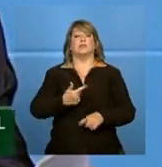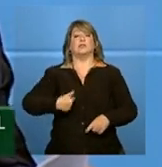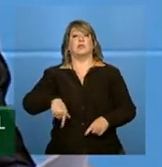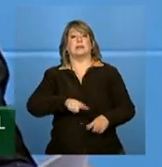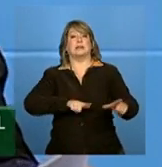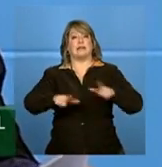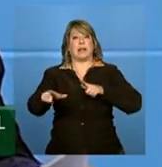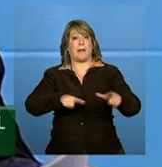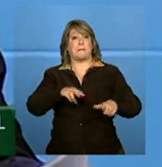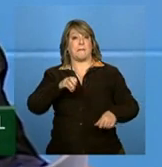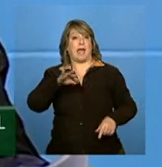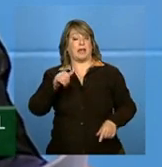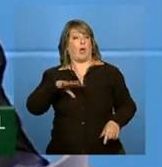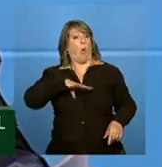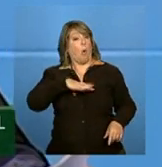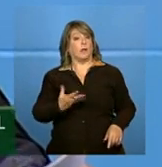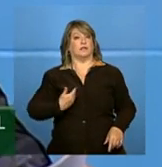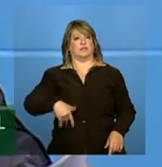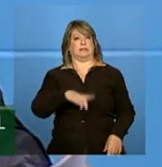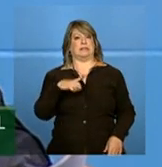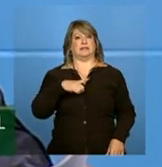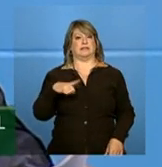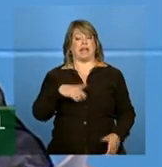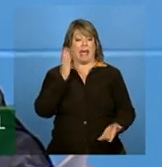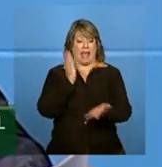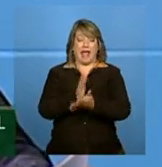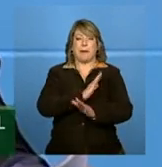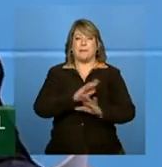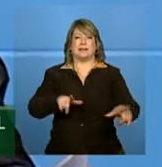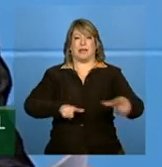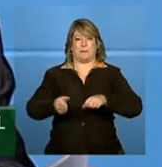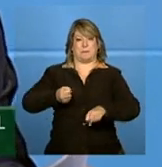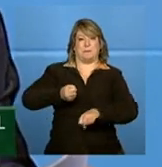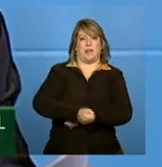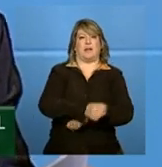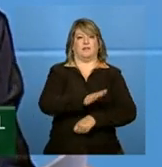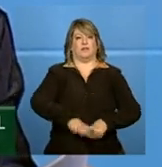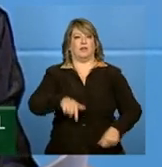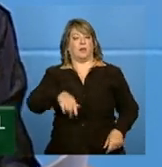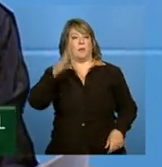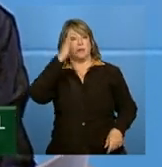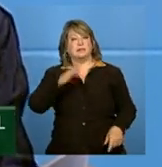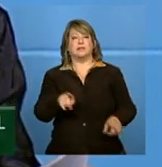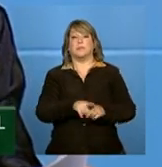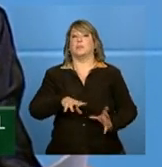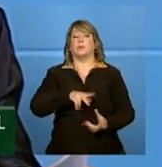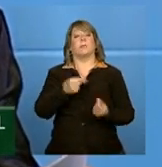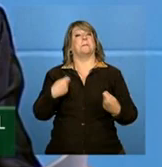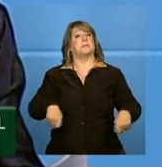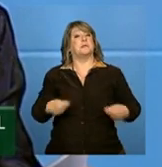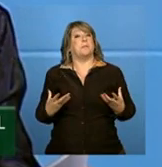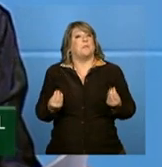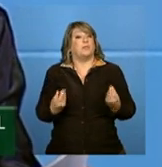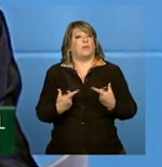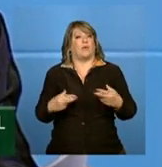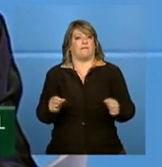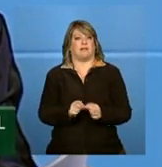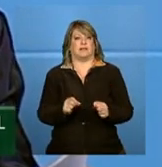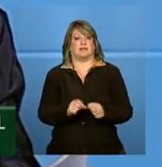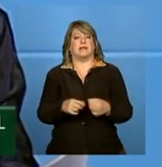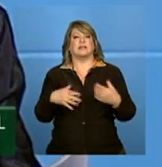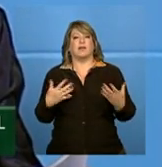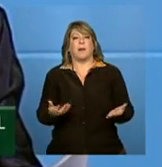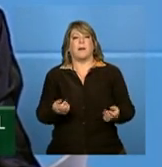meta ousada que nós temos, que é erradicar o trabalho infantil no Brasil, que é erradicar o trabalho infantil no mundo. Há muito o que fazer, portanto, as